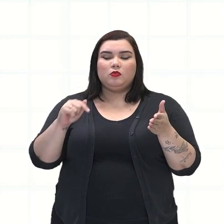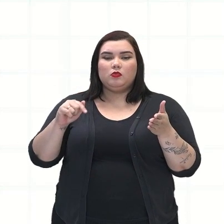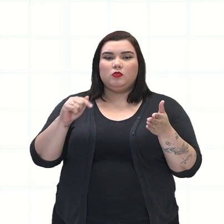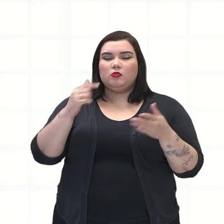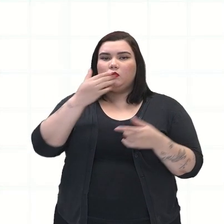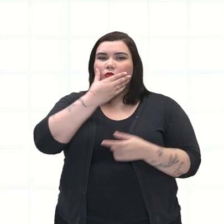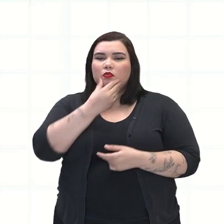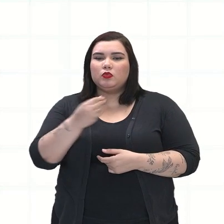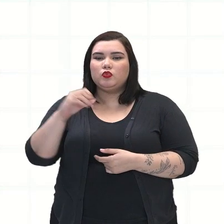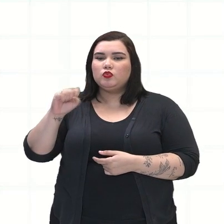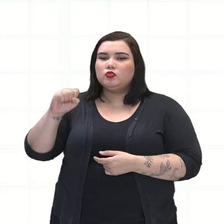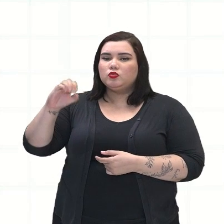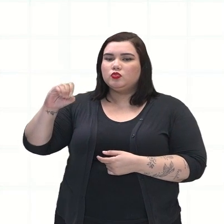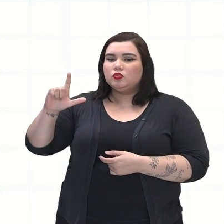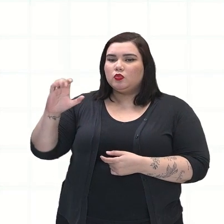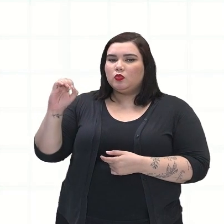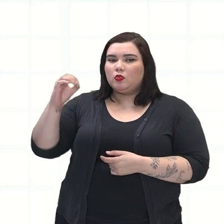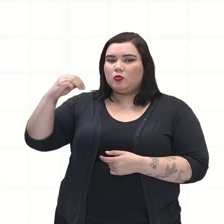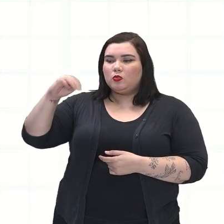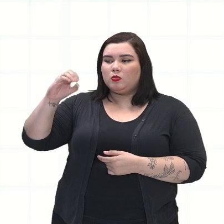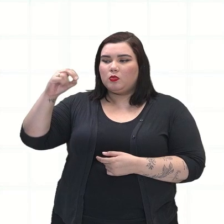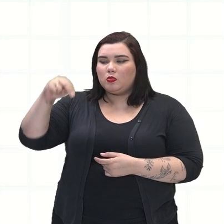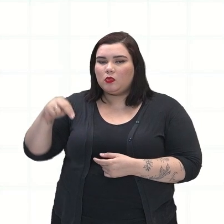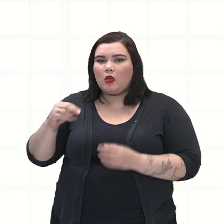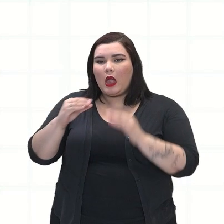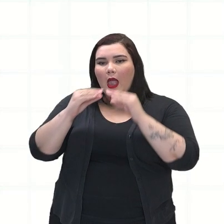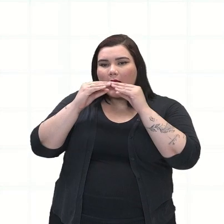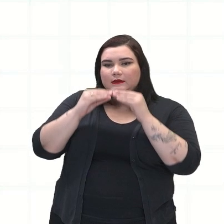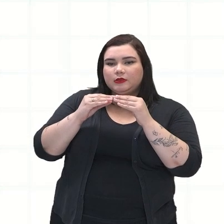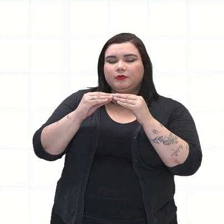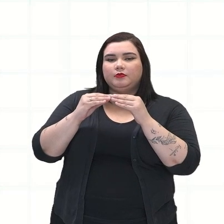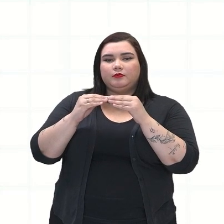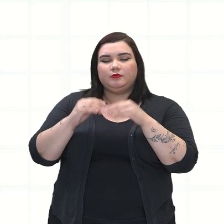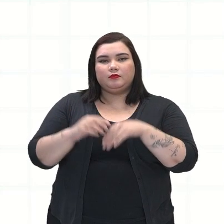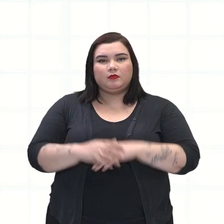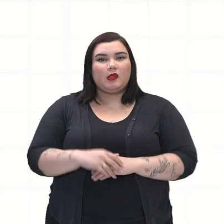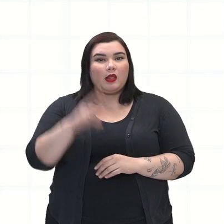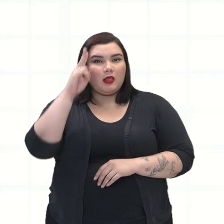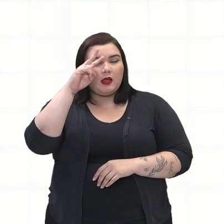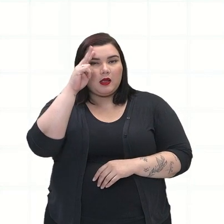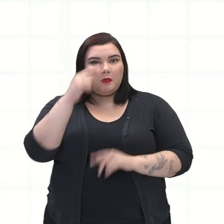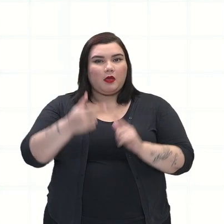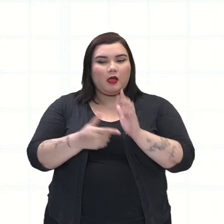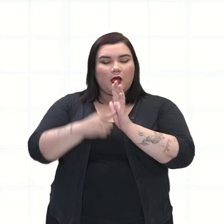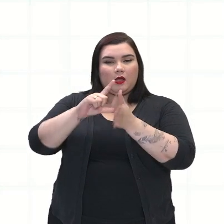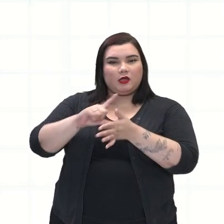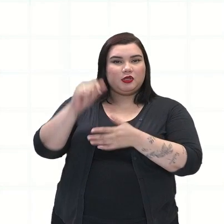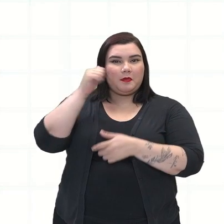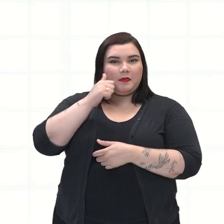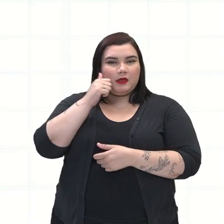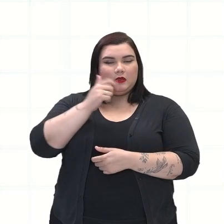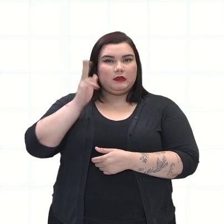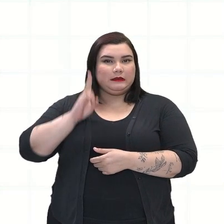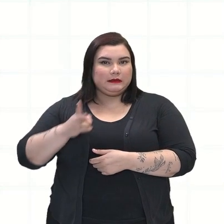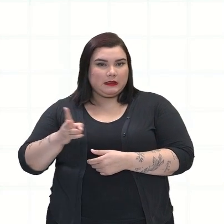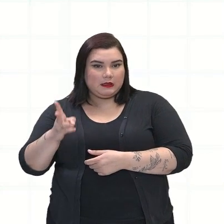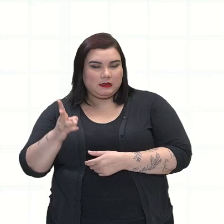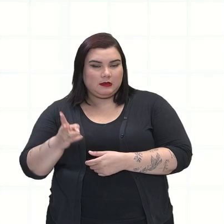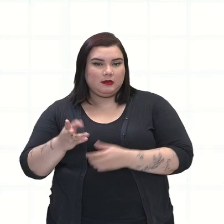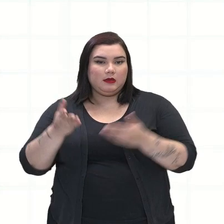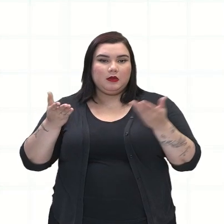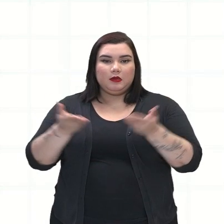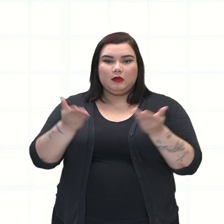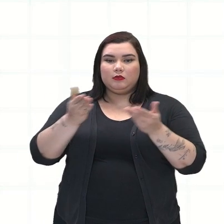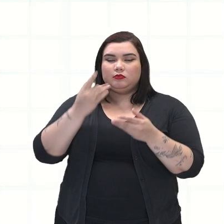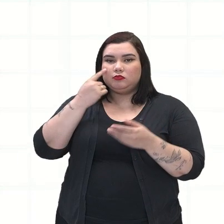come sanduíche. Então, a gente viu que o da Dani era always, sempre, né? Aqui